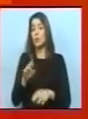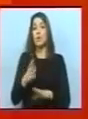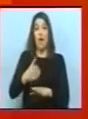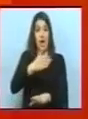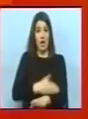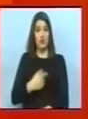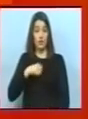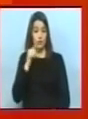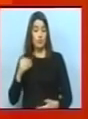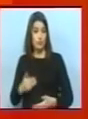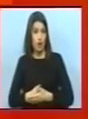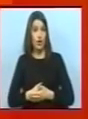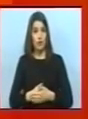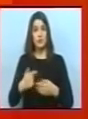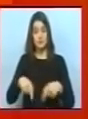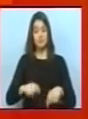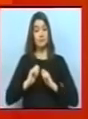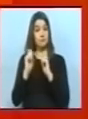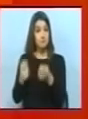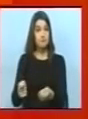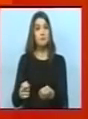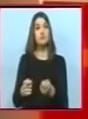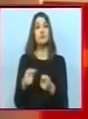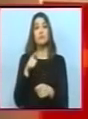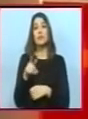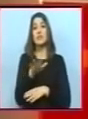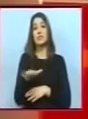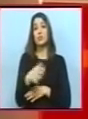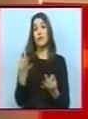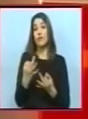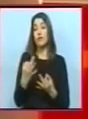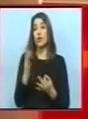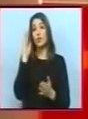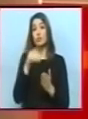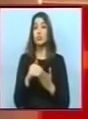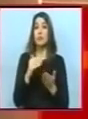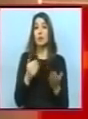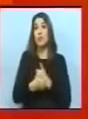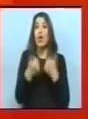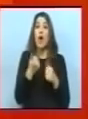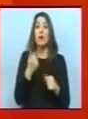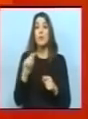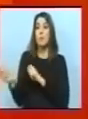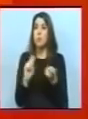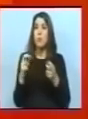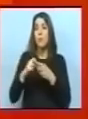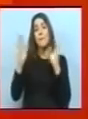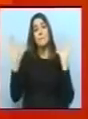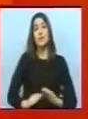falecimento, de quem vai deixar esse património, é uma situação que resulta em menos discussão, porque se criam aqueles